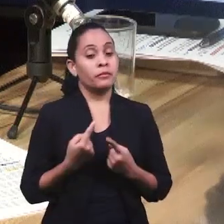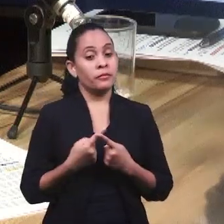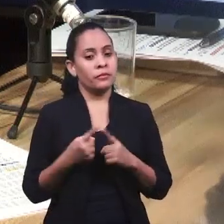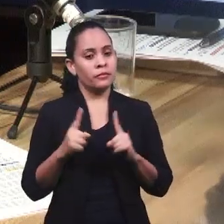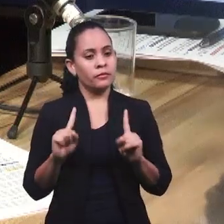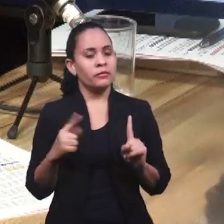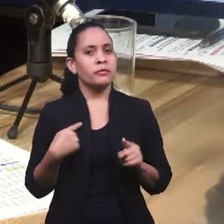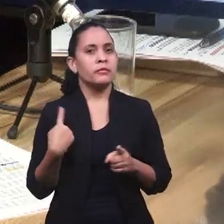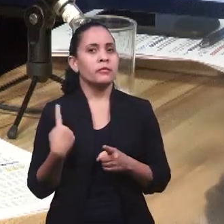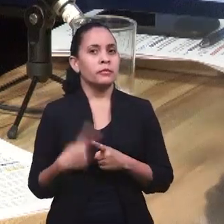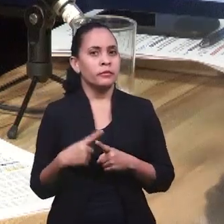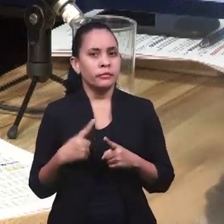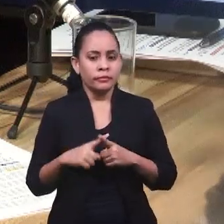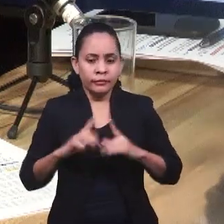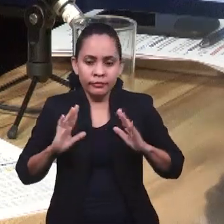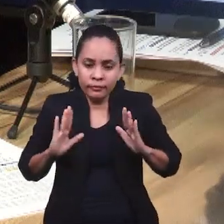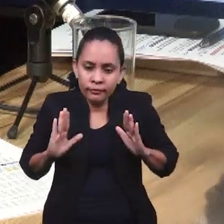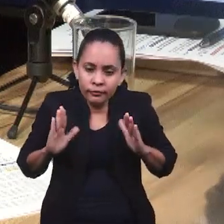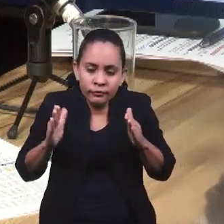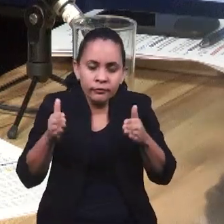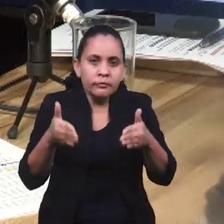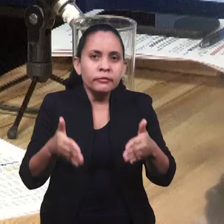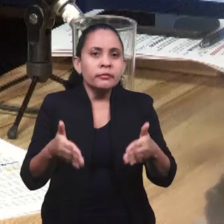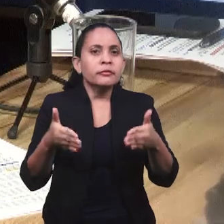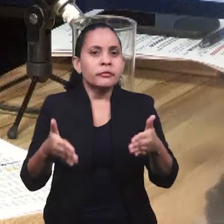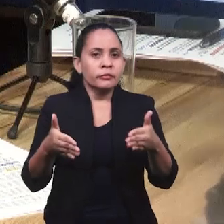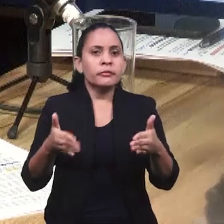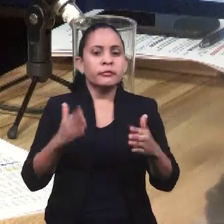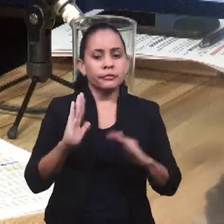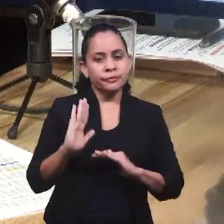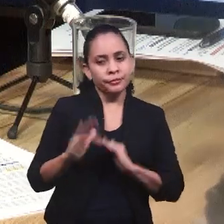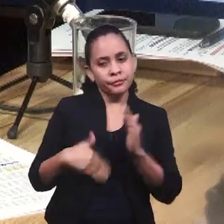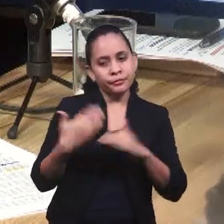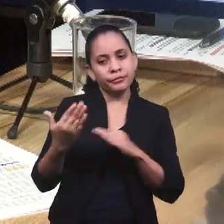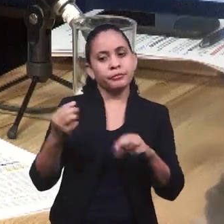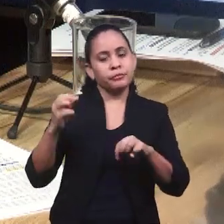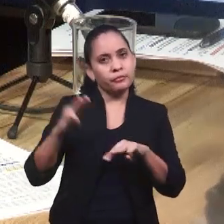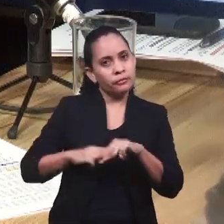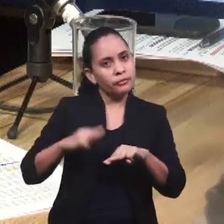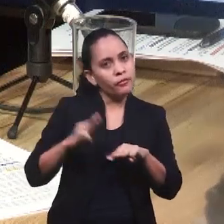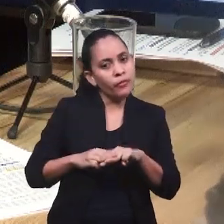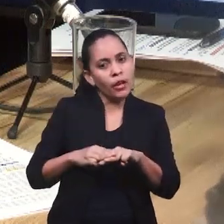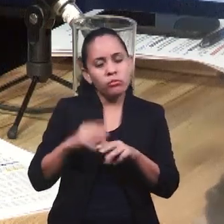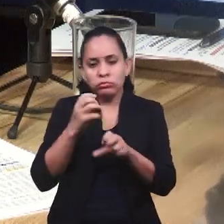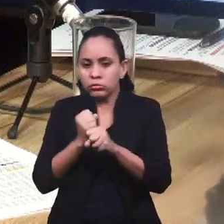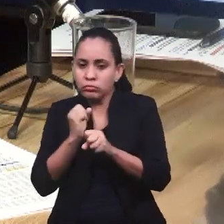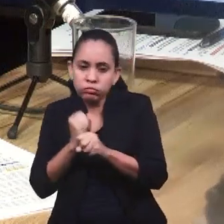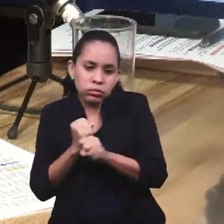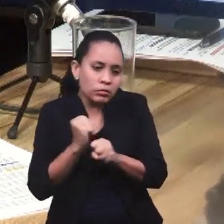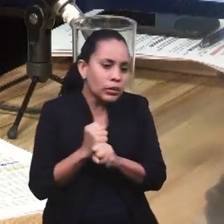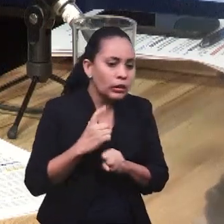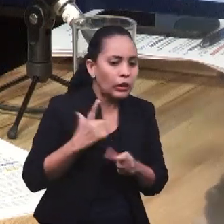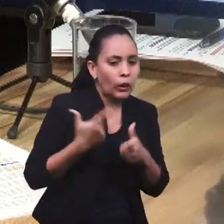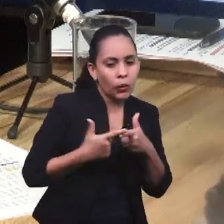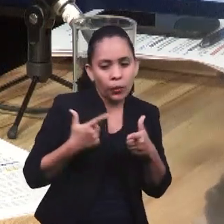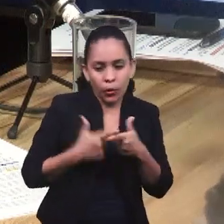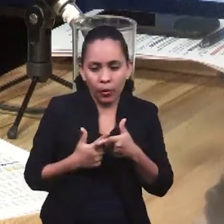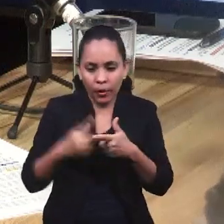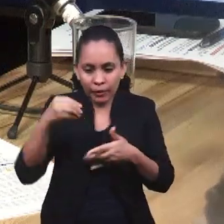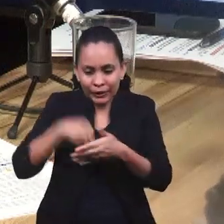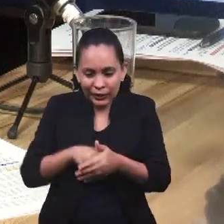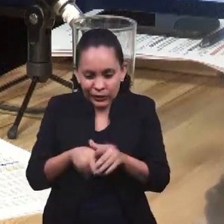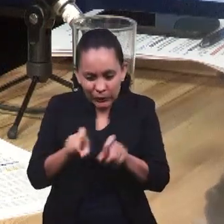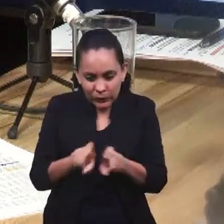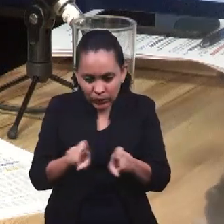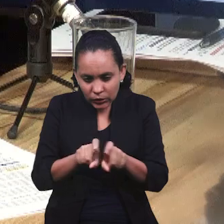modelos matemáticos para soluções de problemas e geralmente bem encaminhando para o lado mais científico mesmo, de